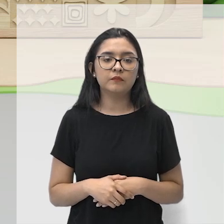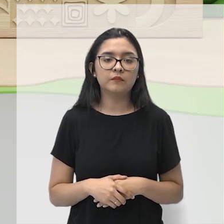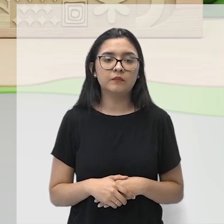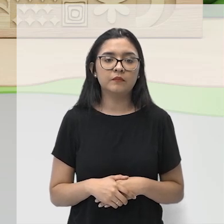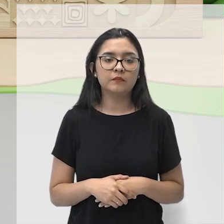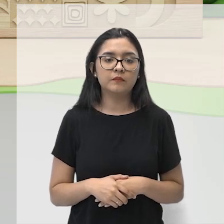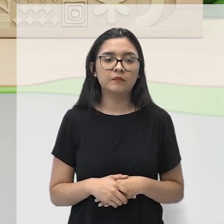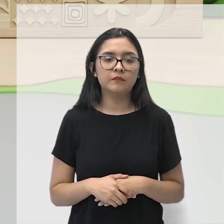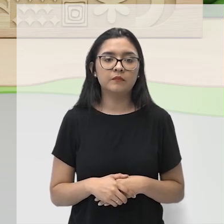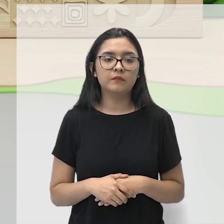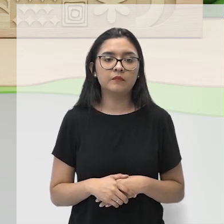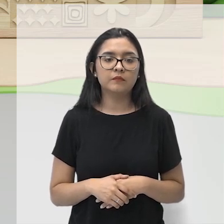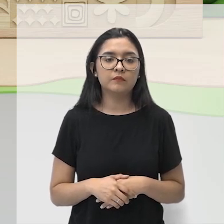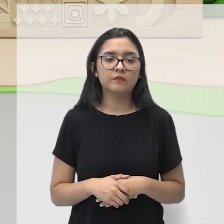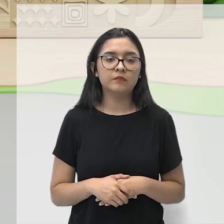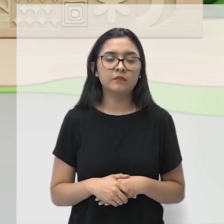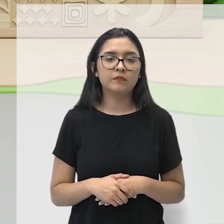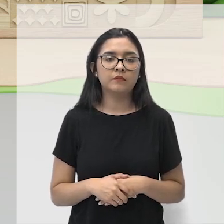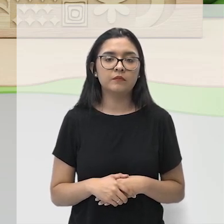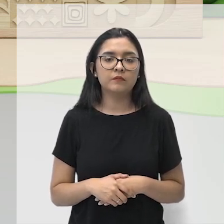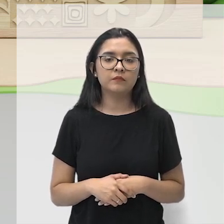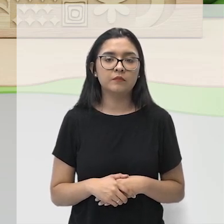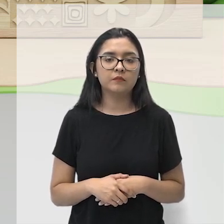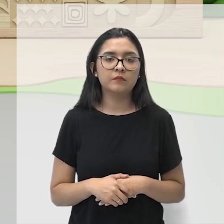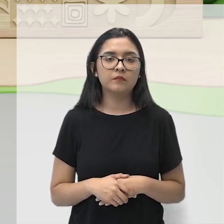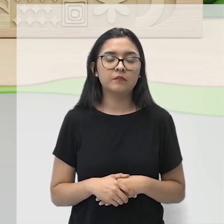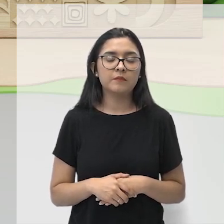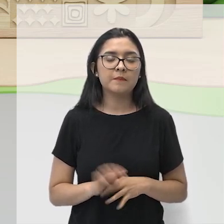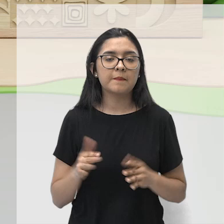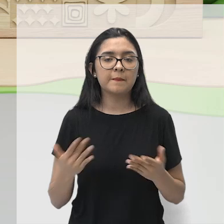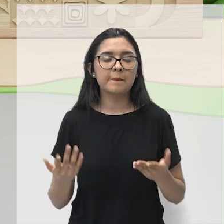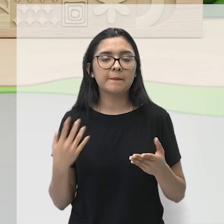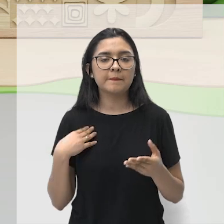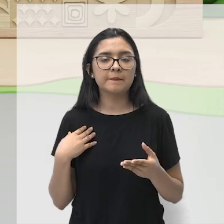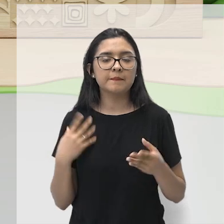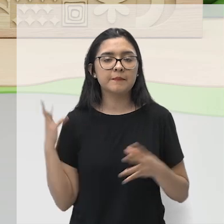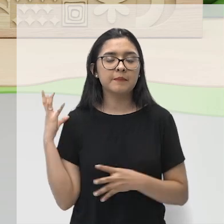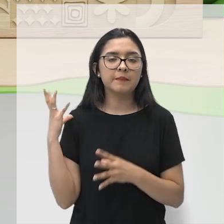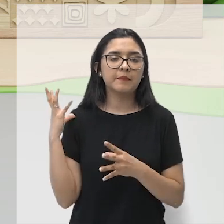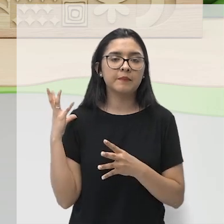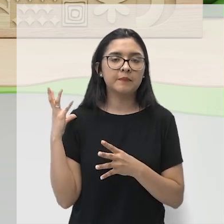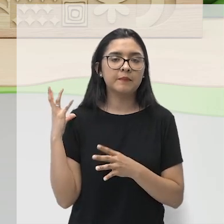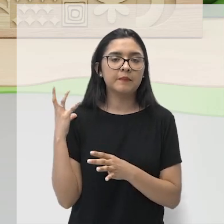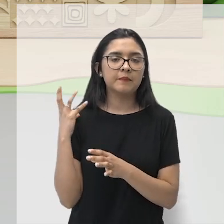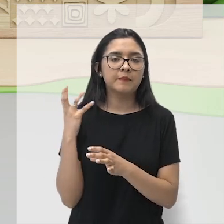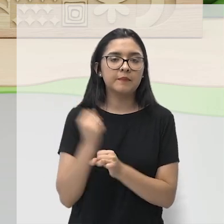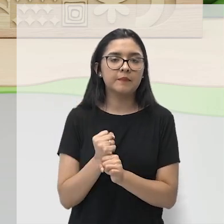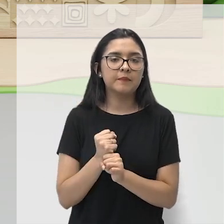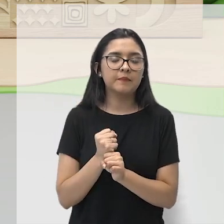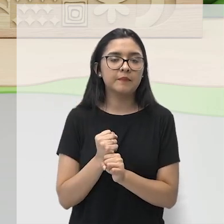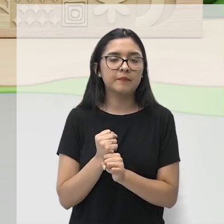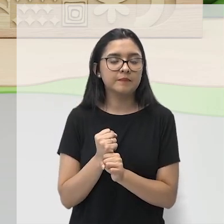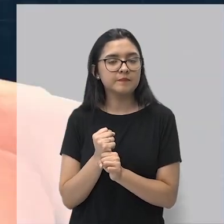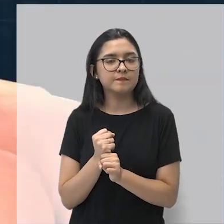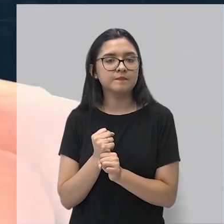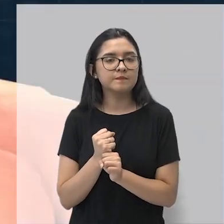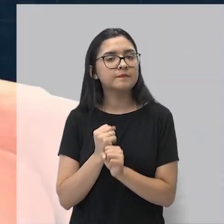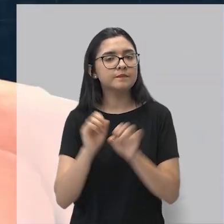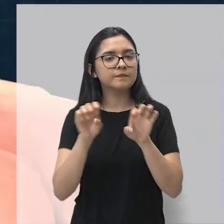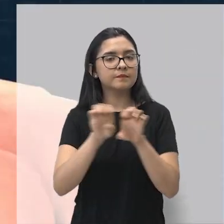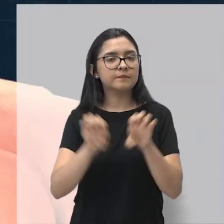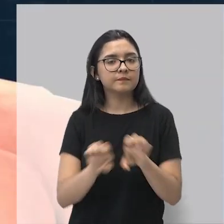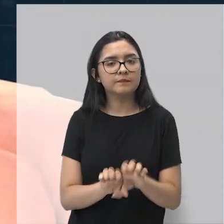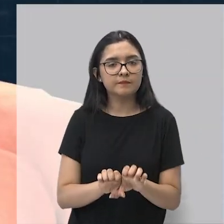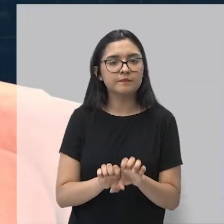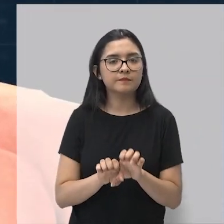aí, fazendo uma recapitulação dos órgãos dos sentidos, né? Essa estrutura que você está vendo aqui